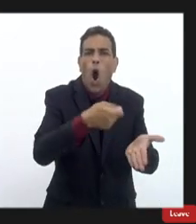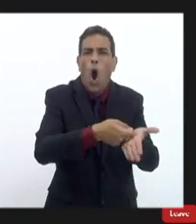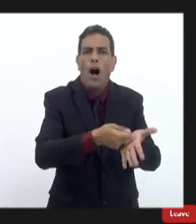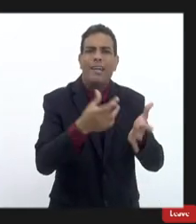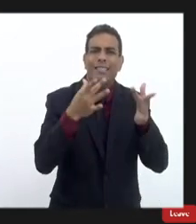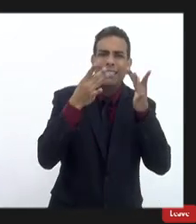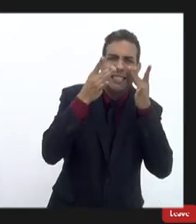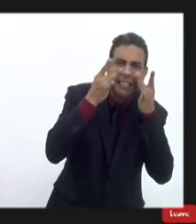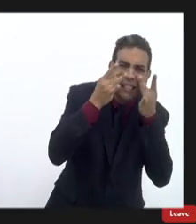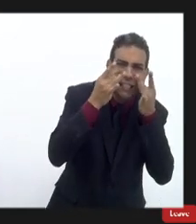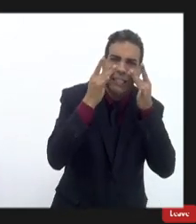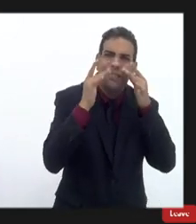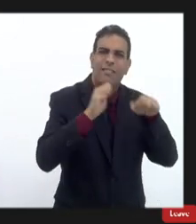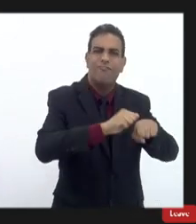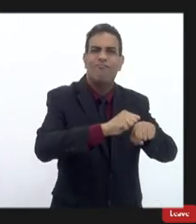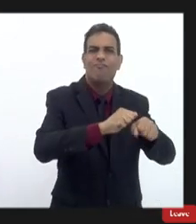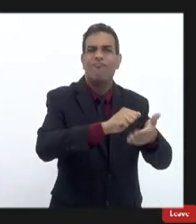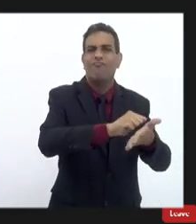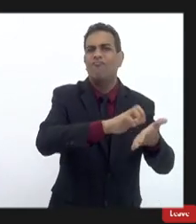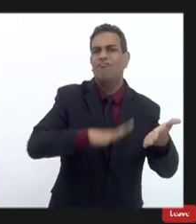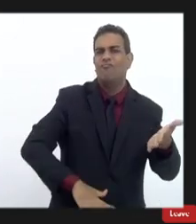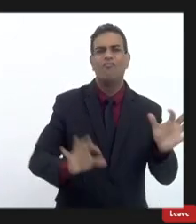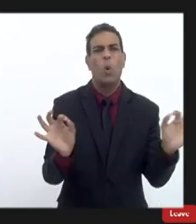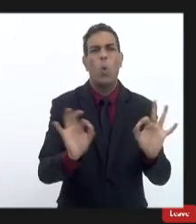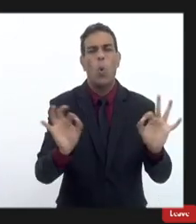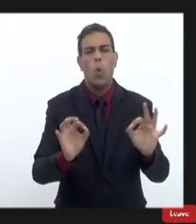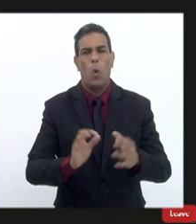para a sala de aula,